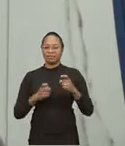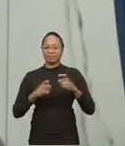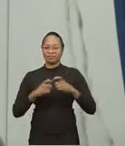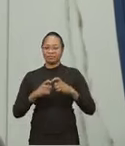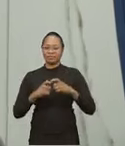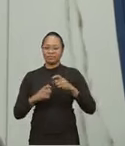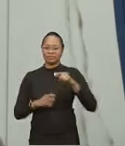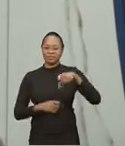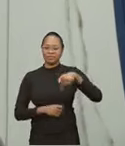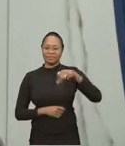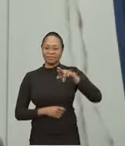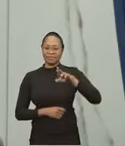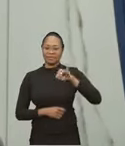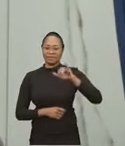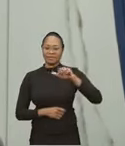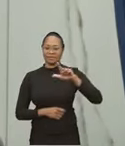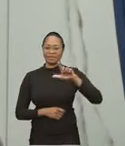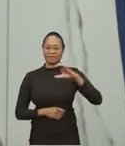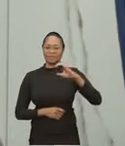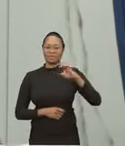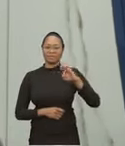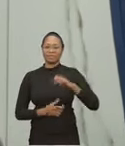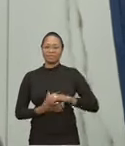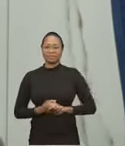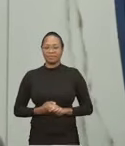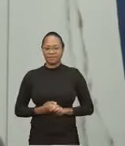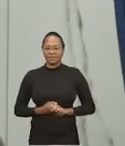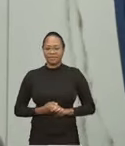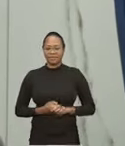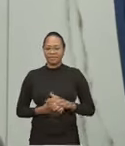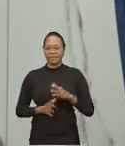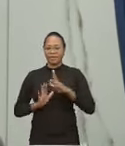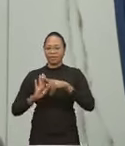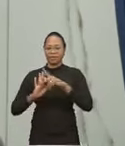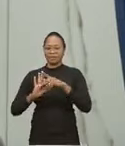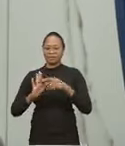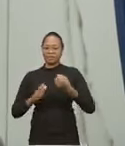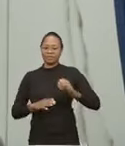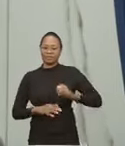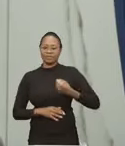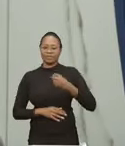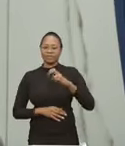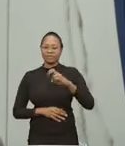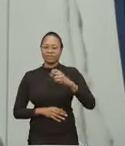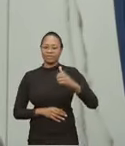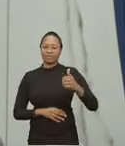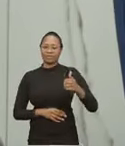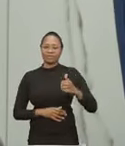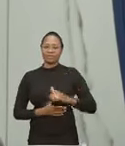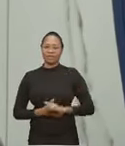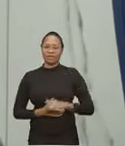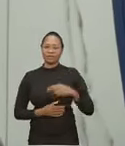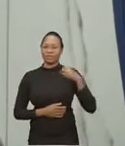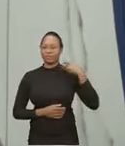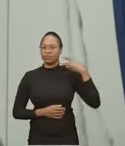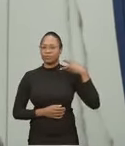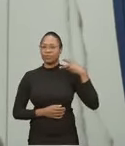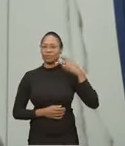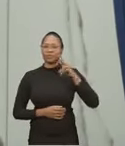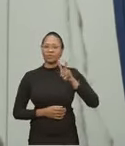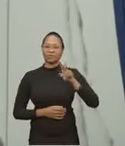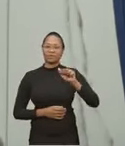Kilce Gonçalves Chaves Ramos e da outras providências. Projeto de resolução de número 251/2023, da autoria do vereador